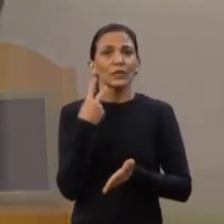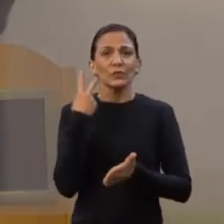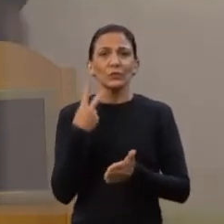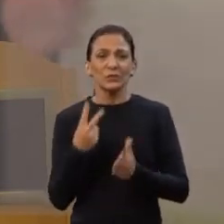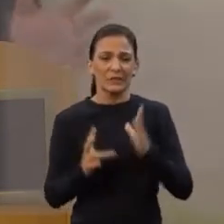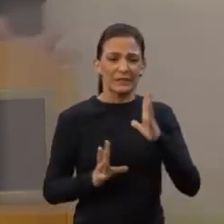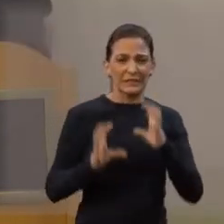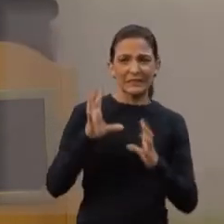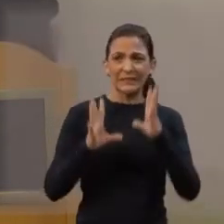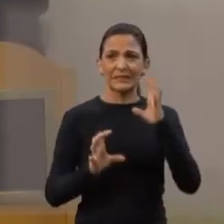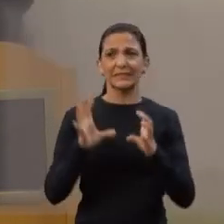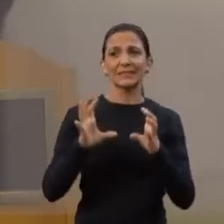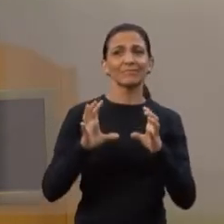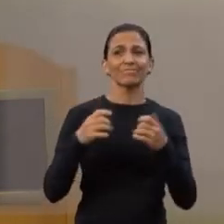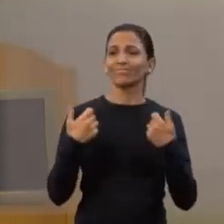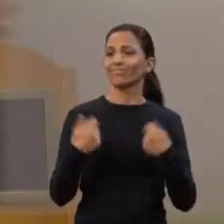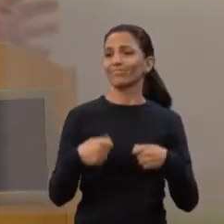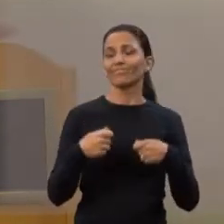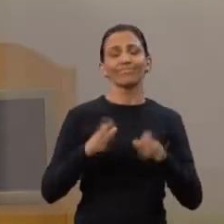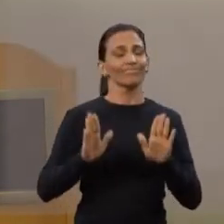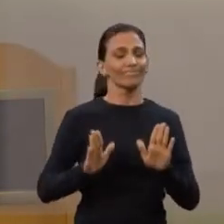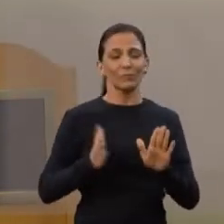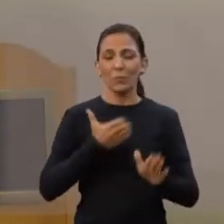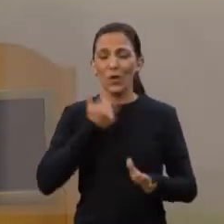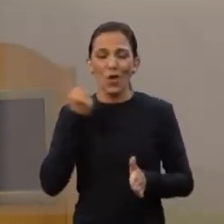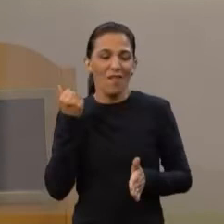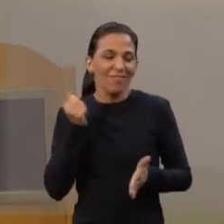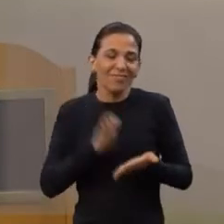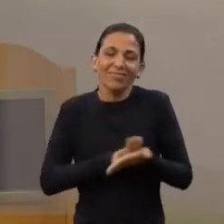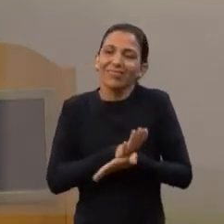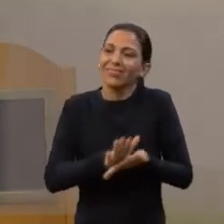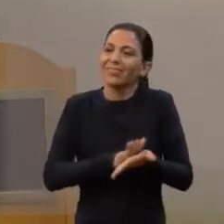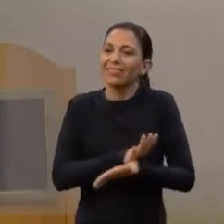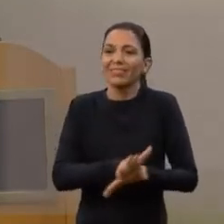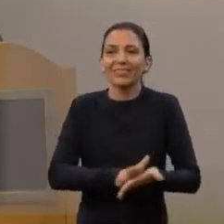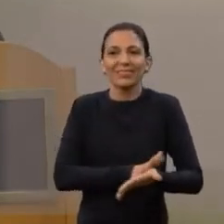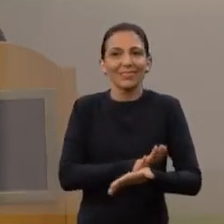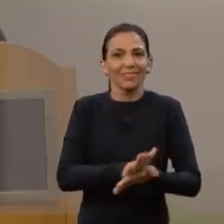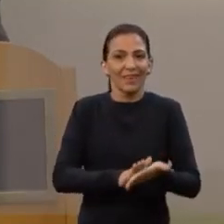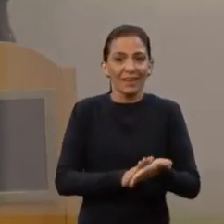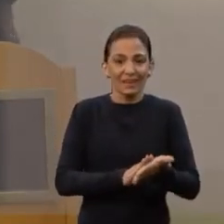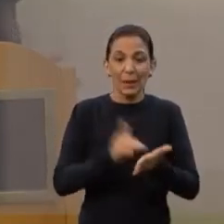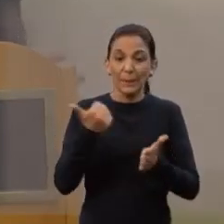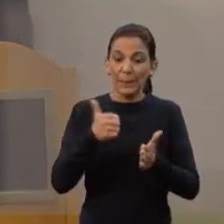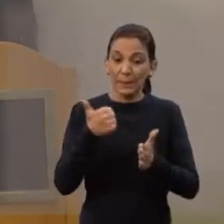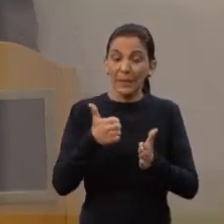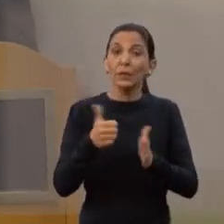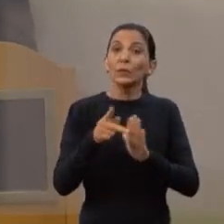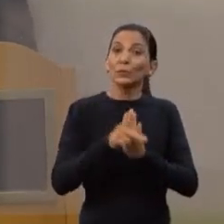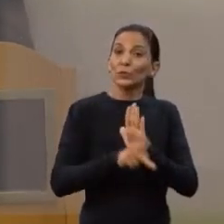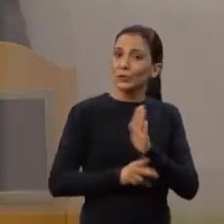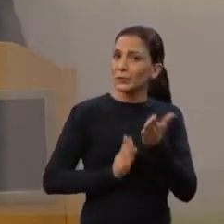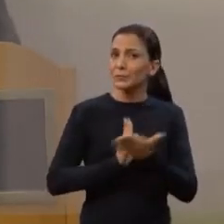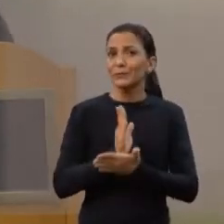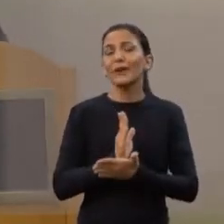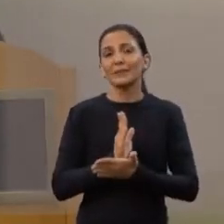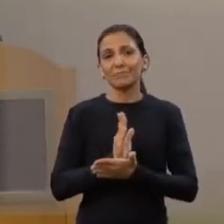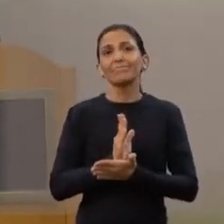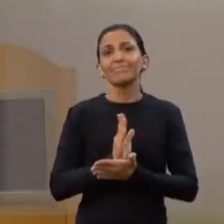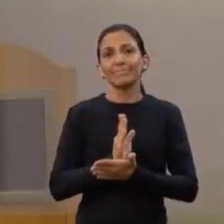lá do outro senão não construímos nada não melhoramos para ninguém esse projeto estaria aqui aquele primeiro projeto seria aprovado né